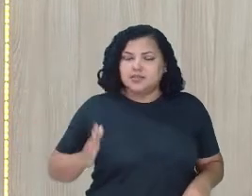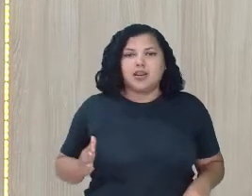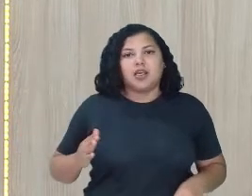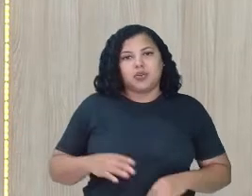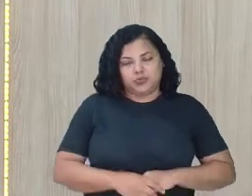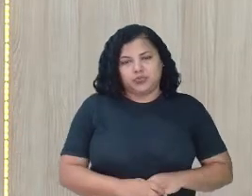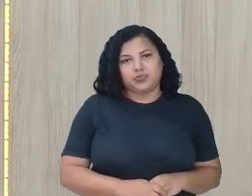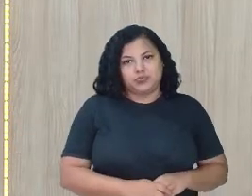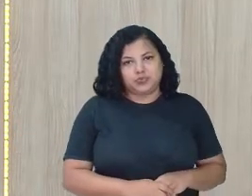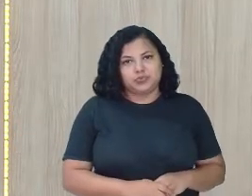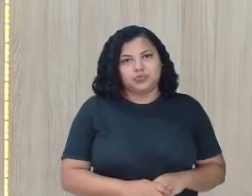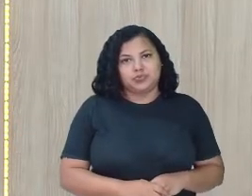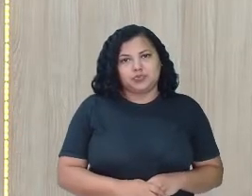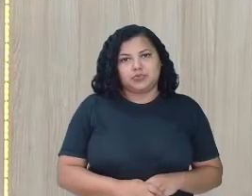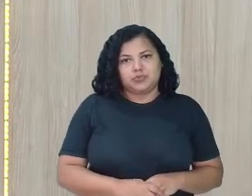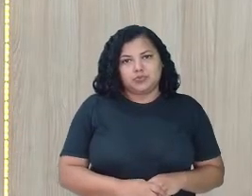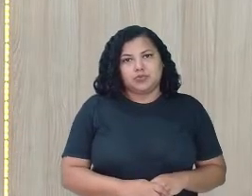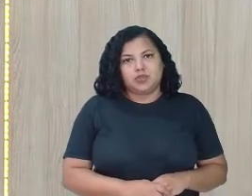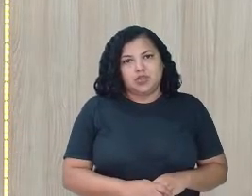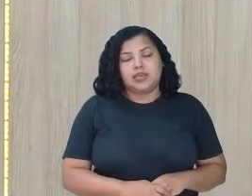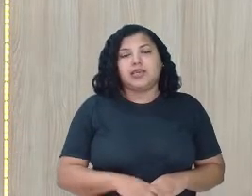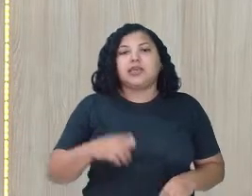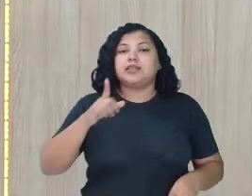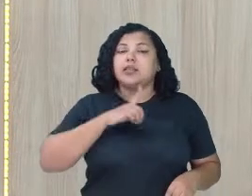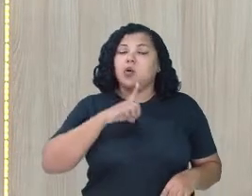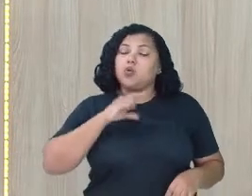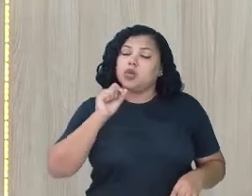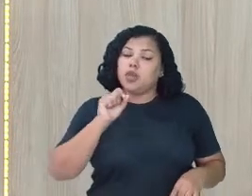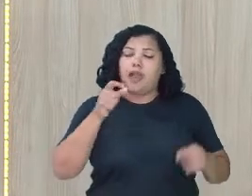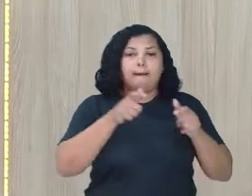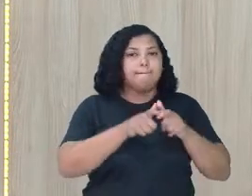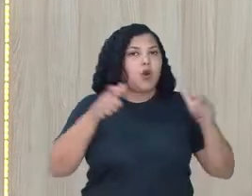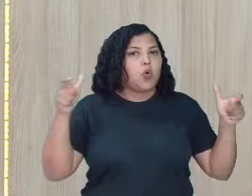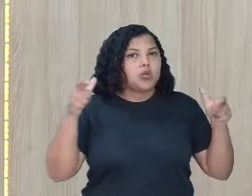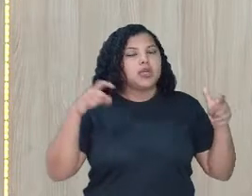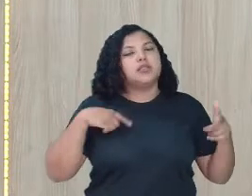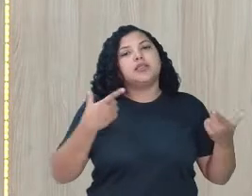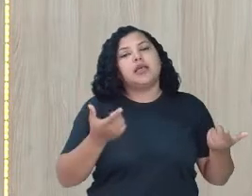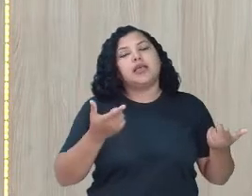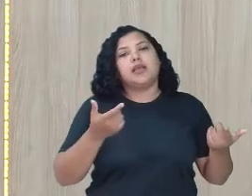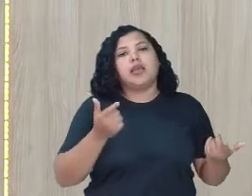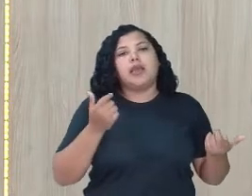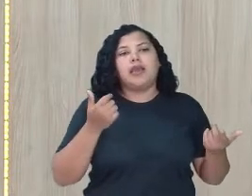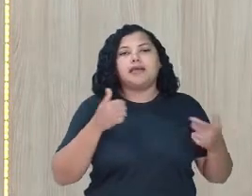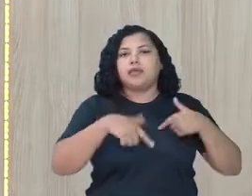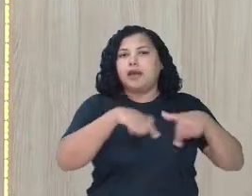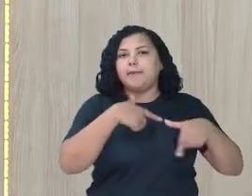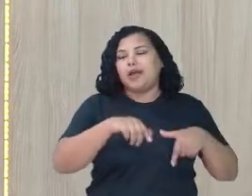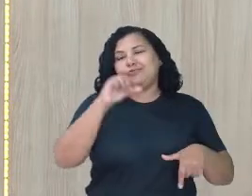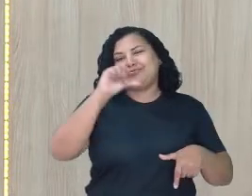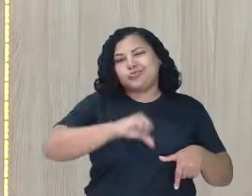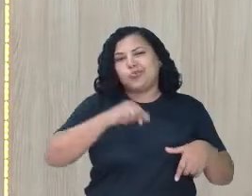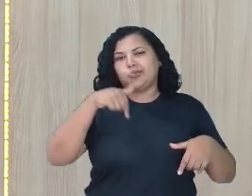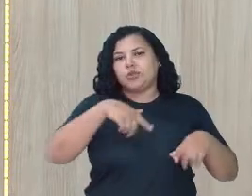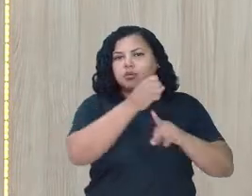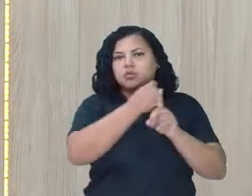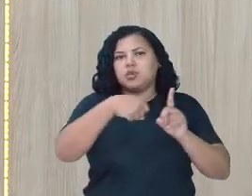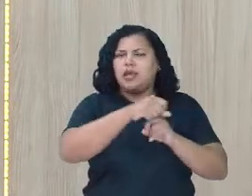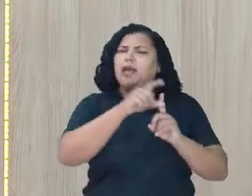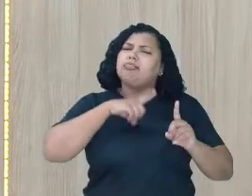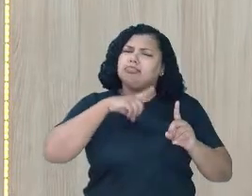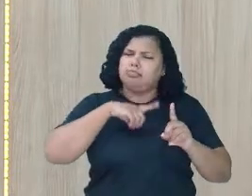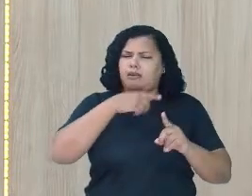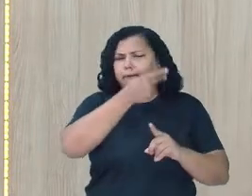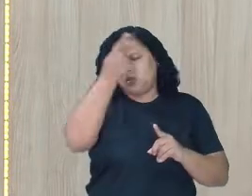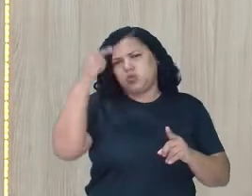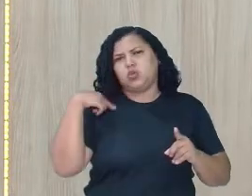estão realmente em posições inferiores na sociedade, em sua maioria. Claro que a gente não pode dizer que é todo mundo. Existem pessoas que